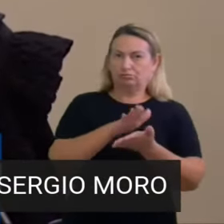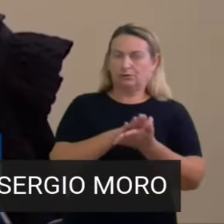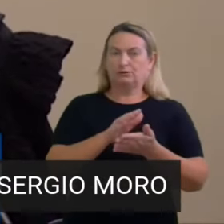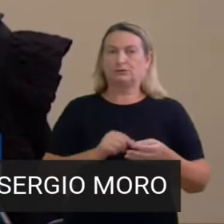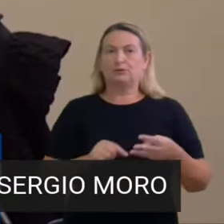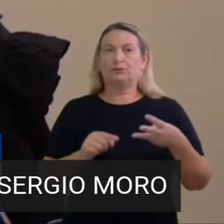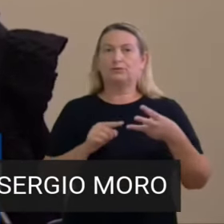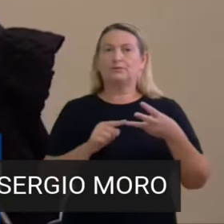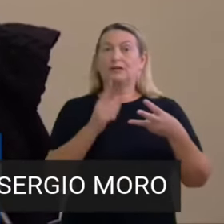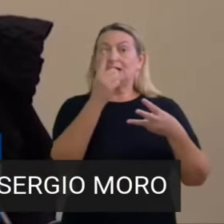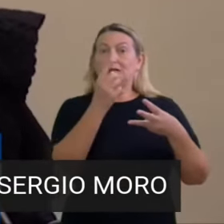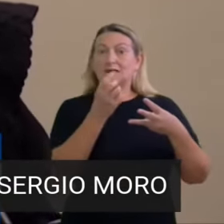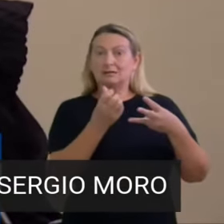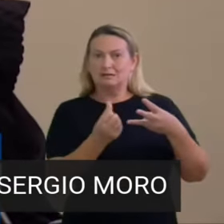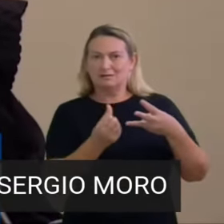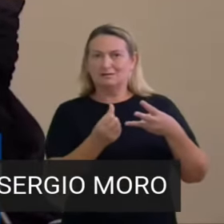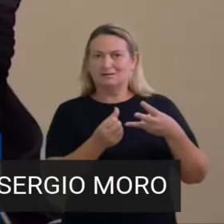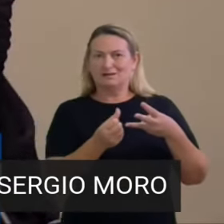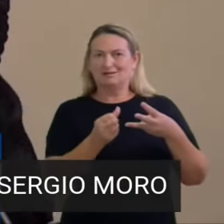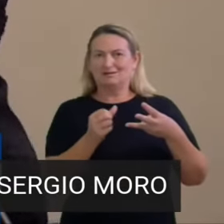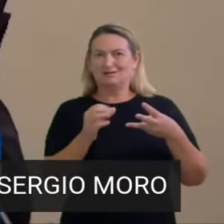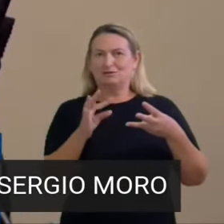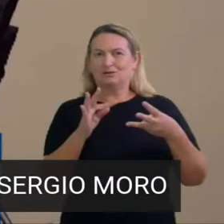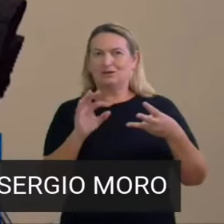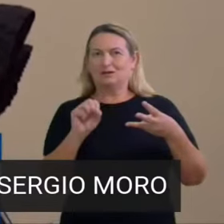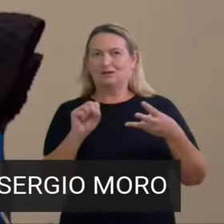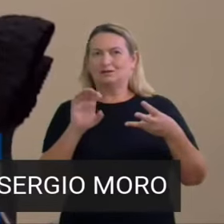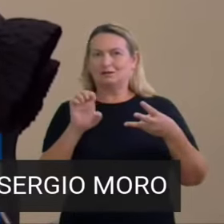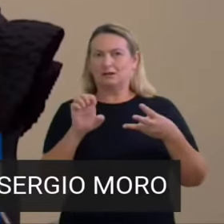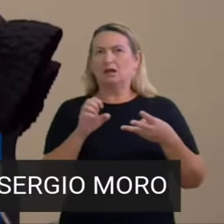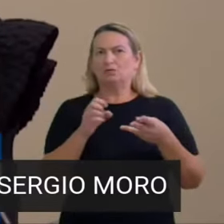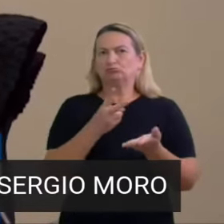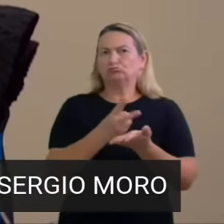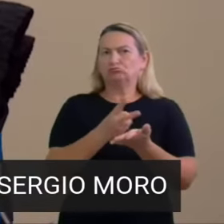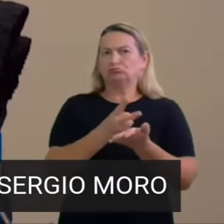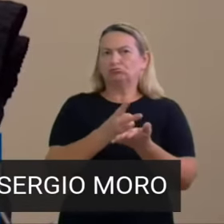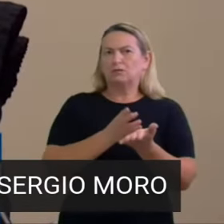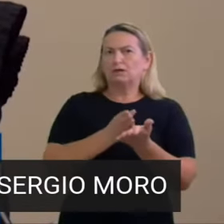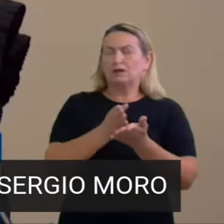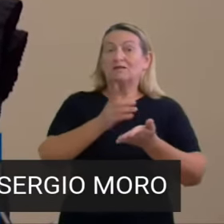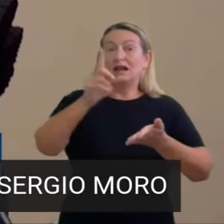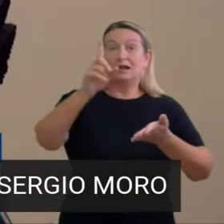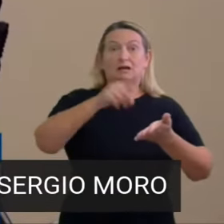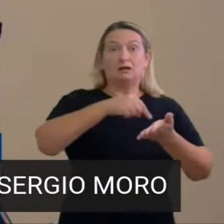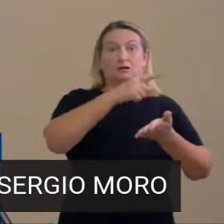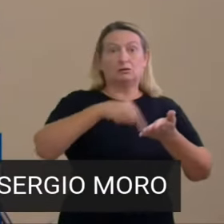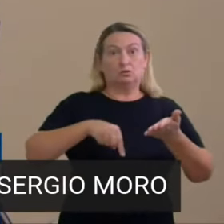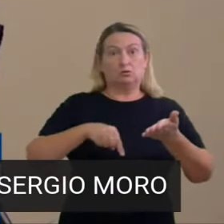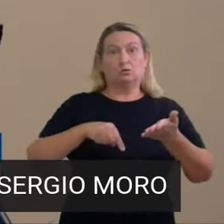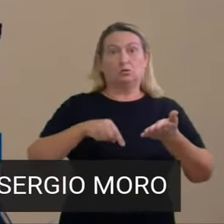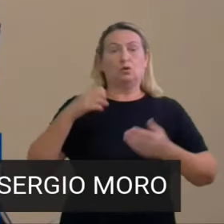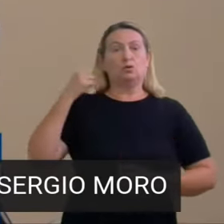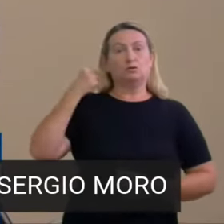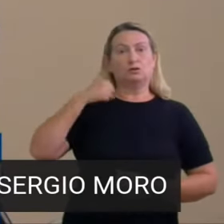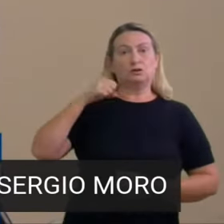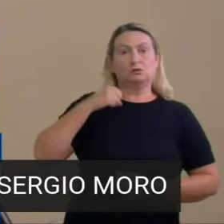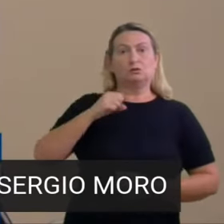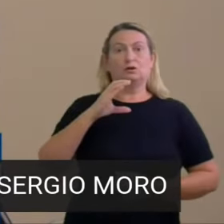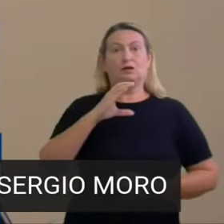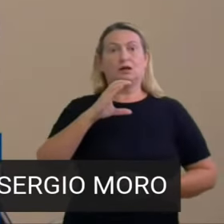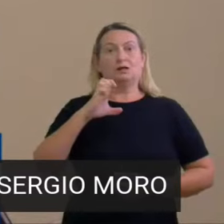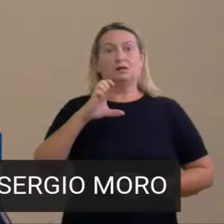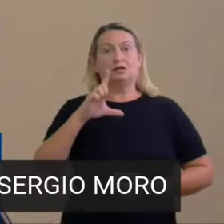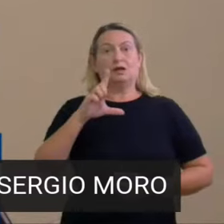E tem 16 daquele acordo que o TCE manteve e e acabou caçando o mandato da senadora Selma. a